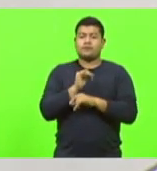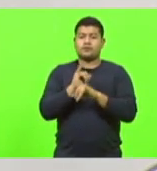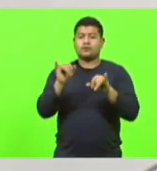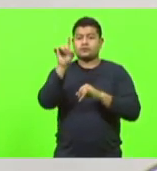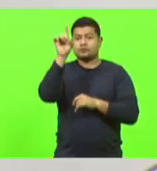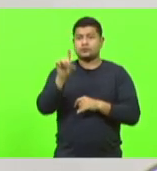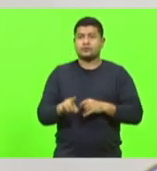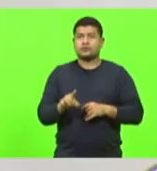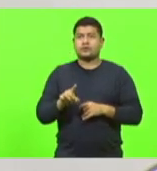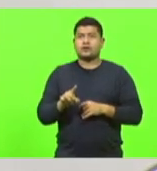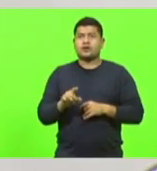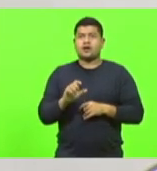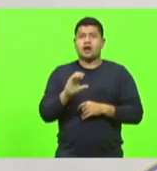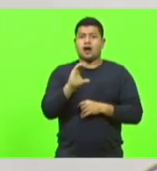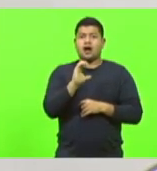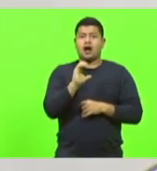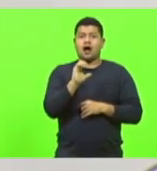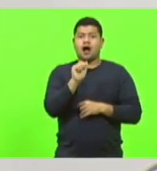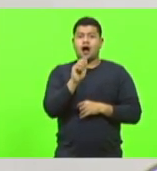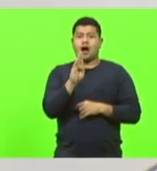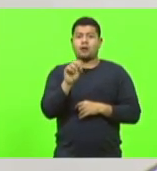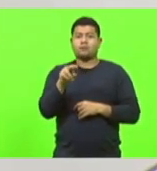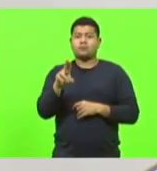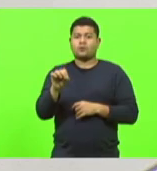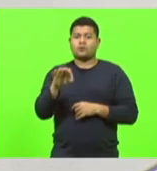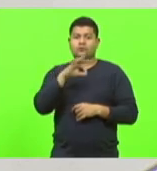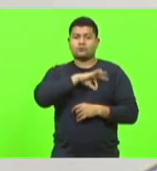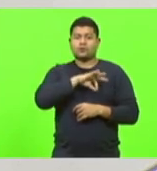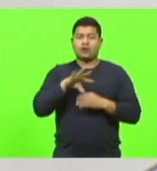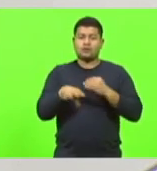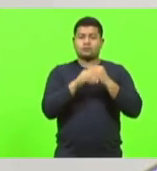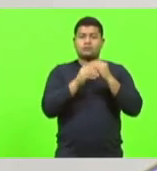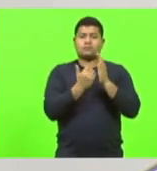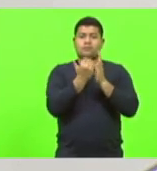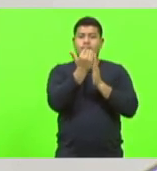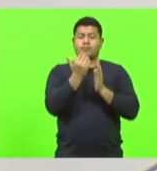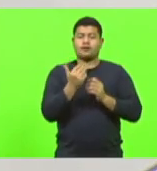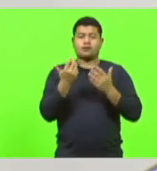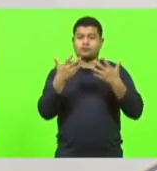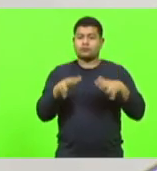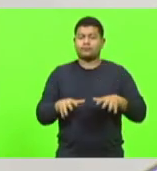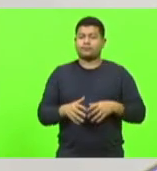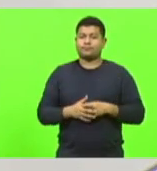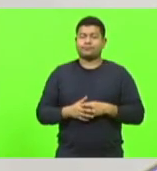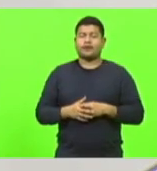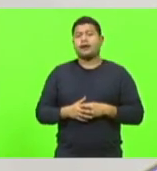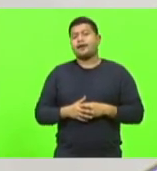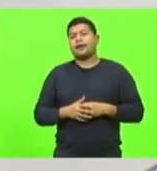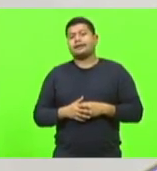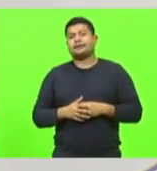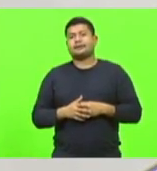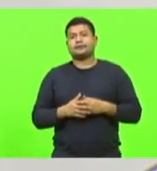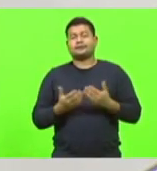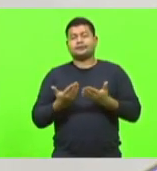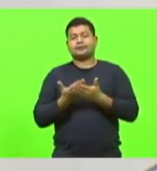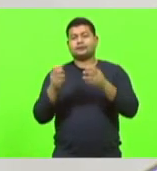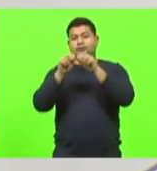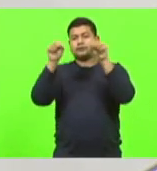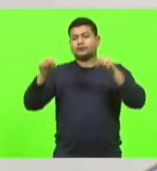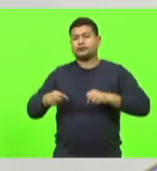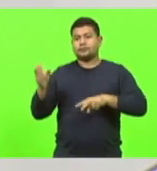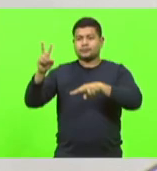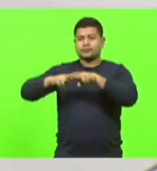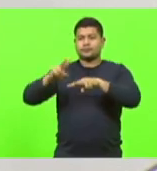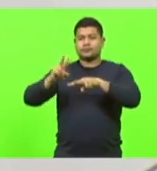de abono de permanência tão a polícia civil o sistema prisional para nós não